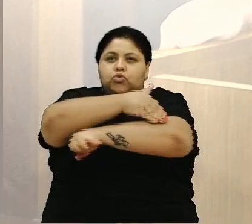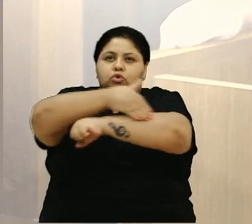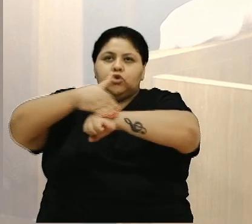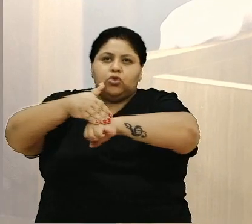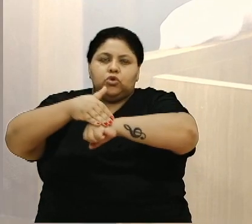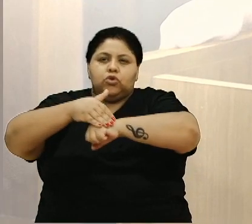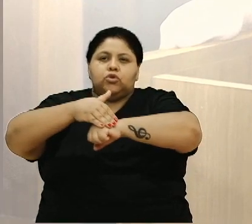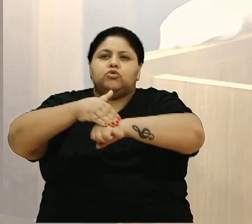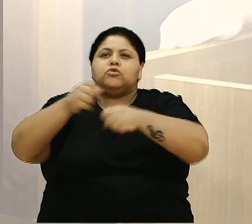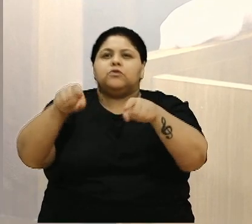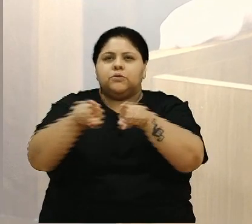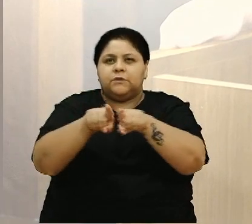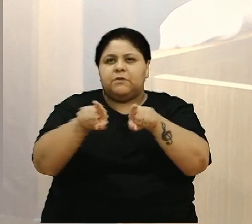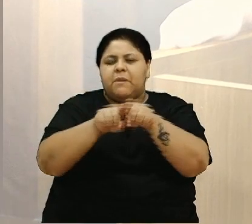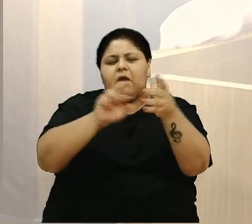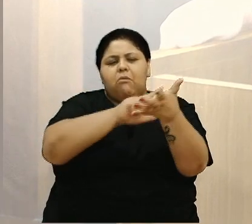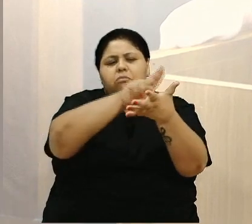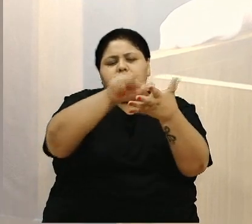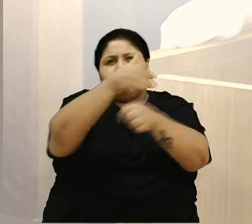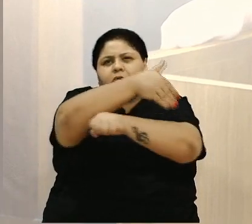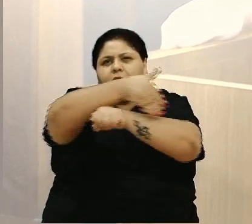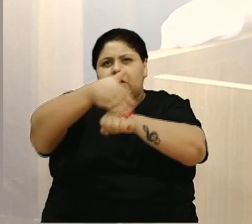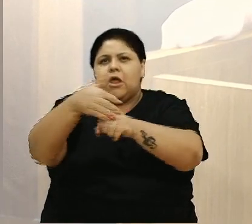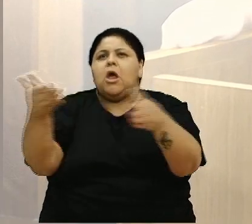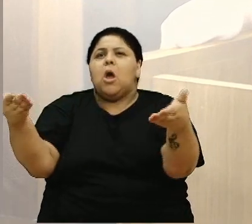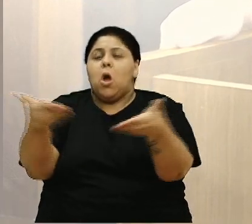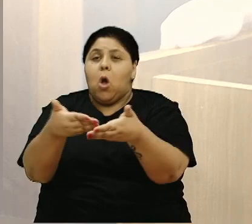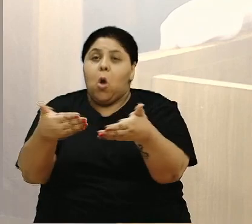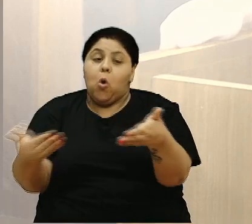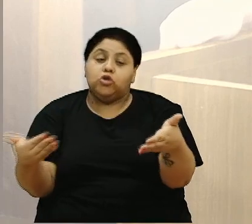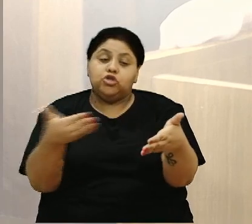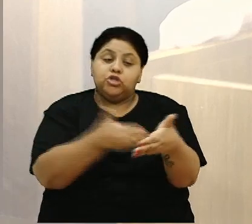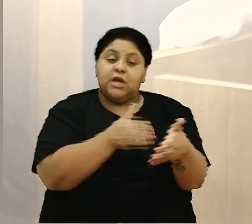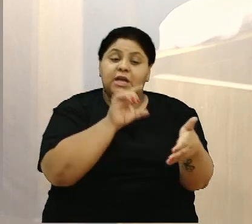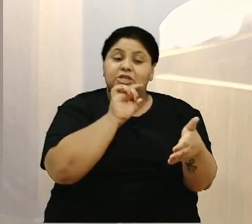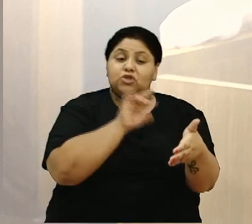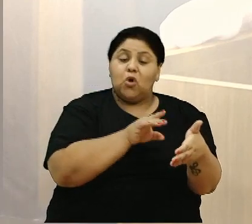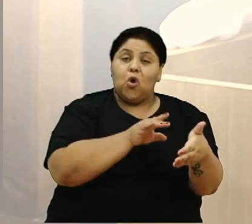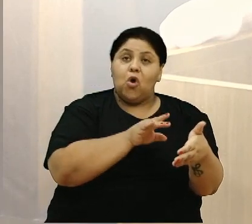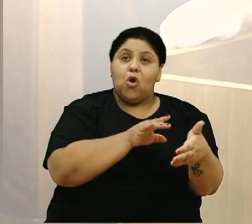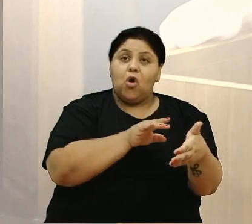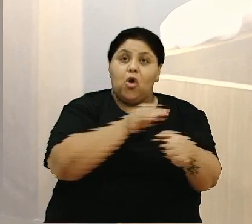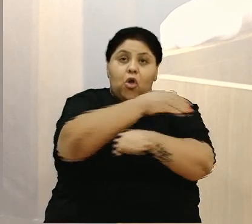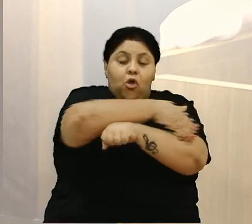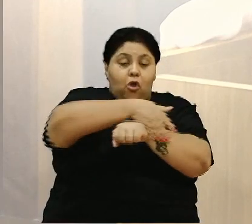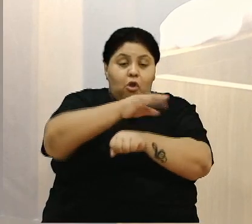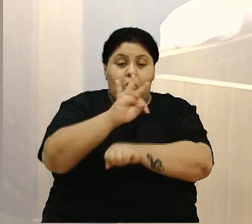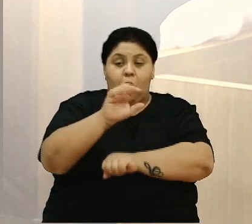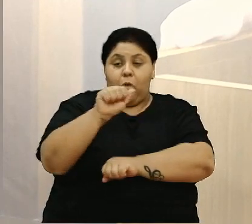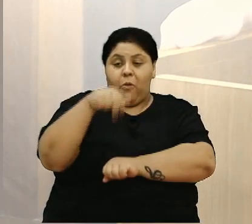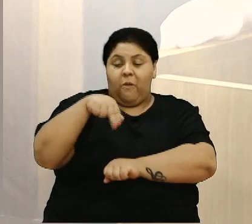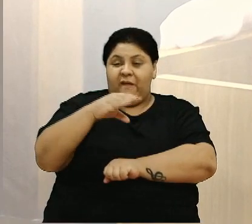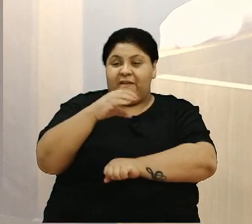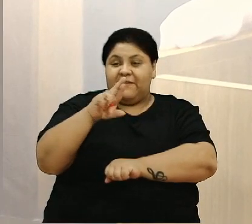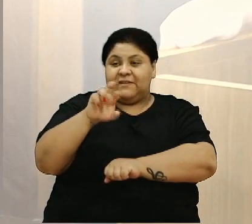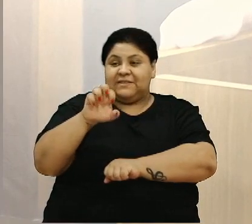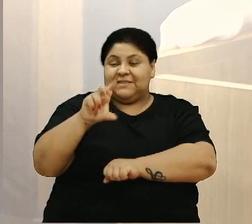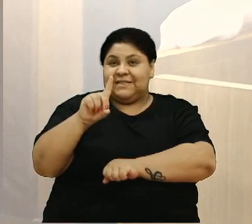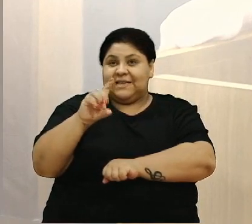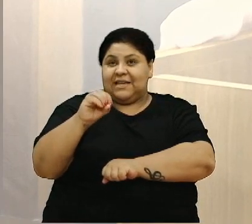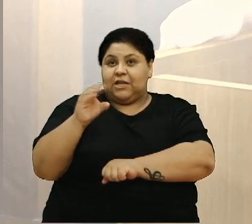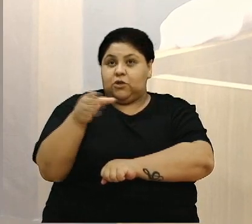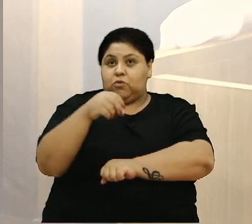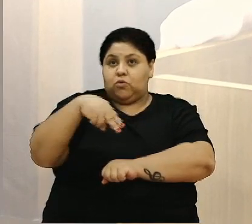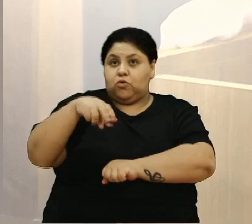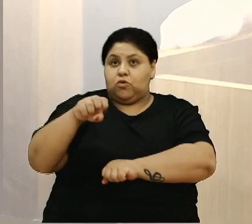Cepete Araju no bairro Bom Pastor. Hoje ela chega somente até a rua Tranquedo Neves, dentro do bairro Bom Pastor 1, e